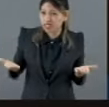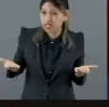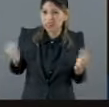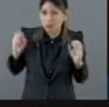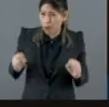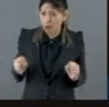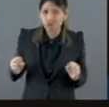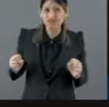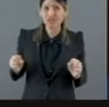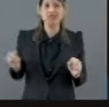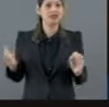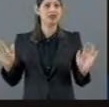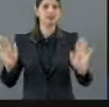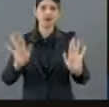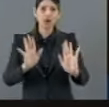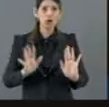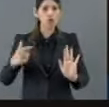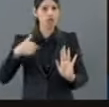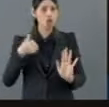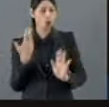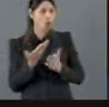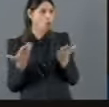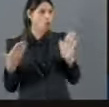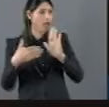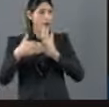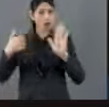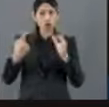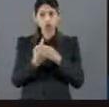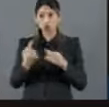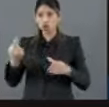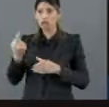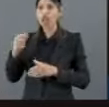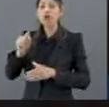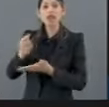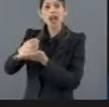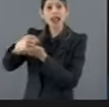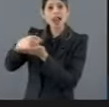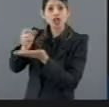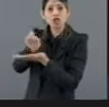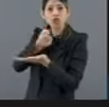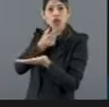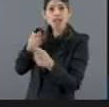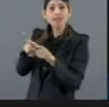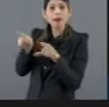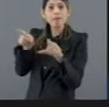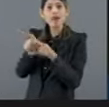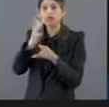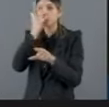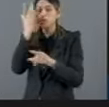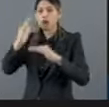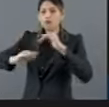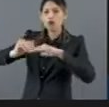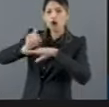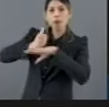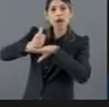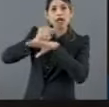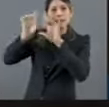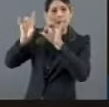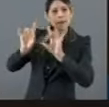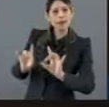colocação, aonde eu excluo totalmente a indústria farmacêutica, os especialistas.